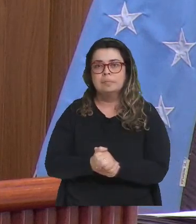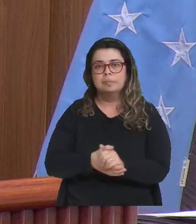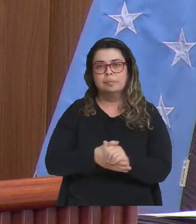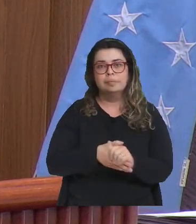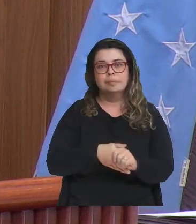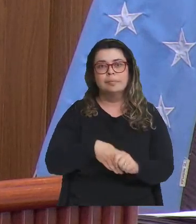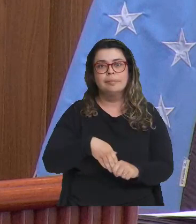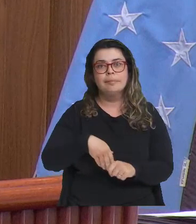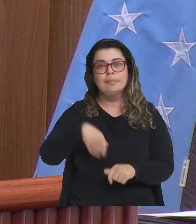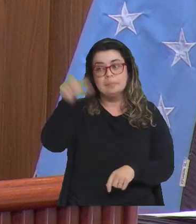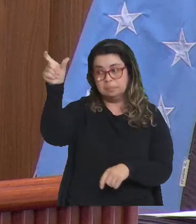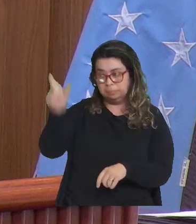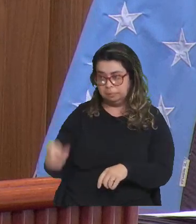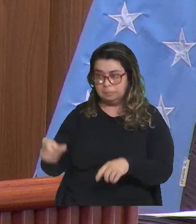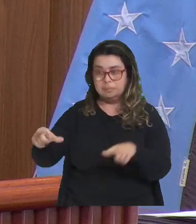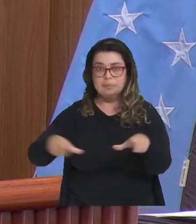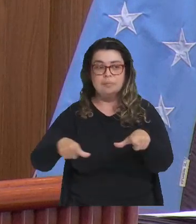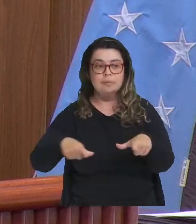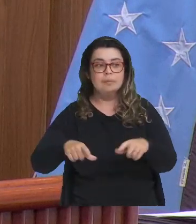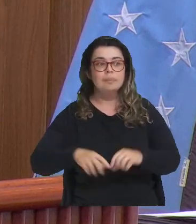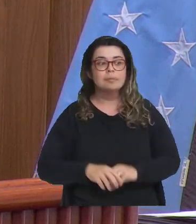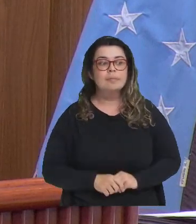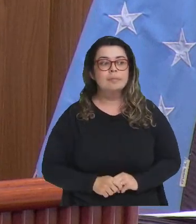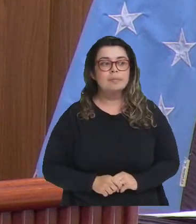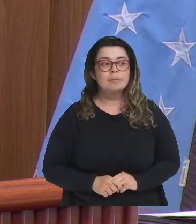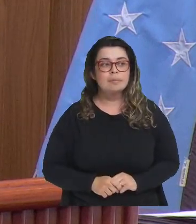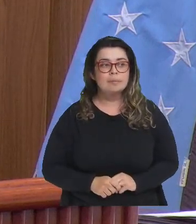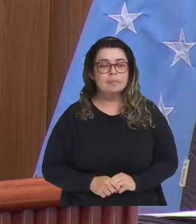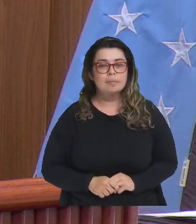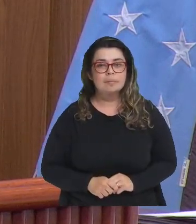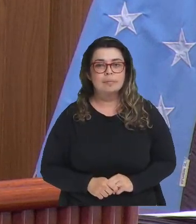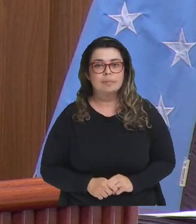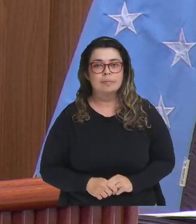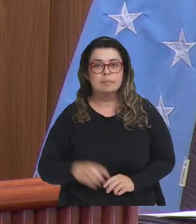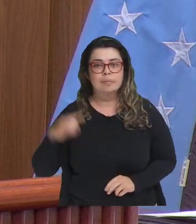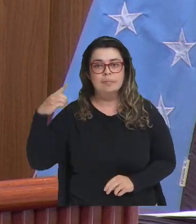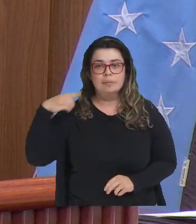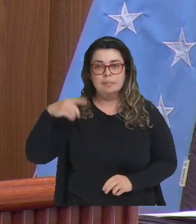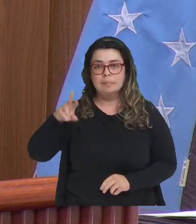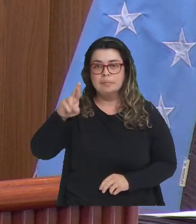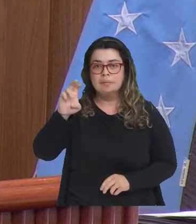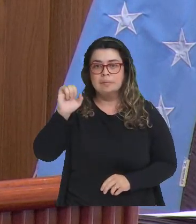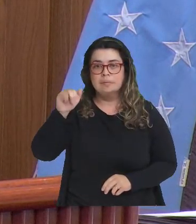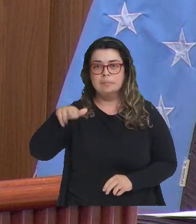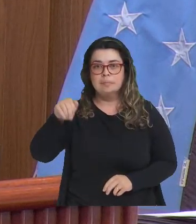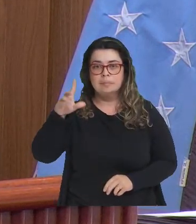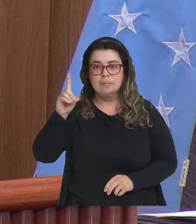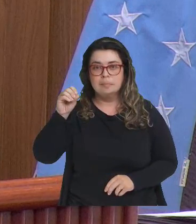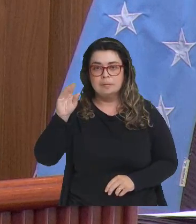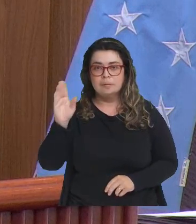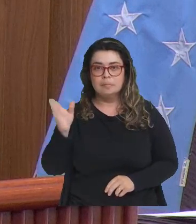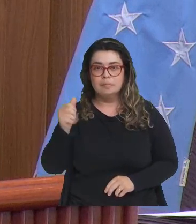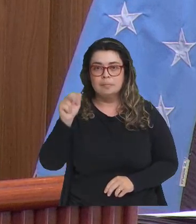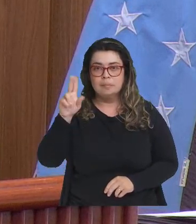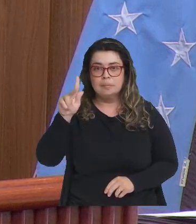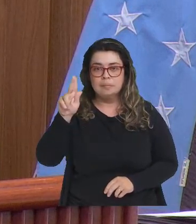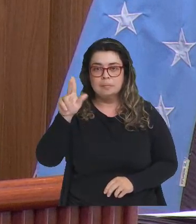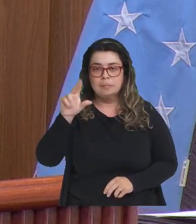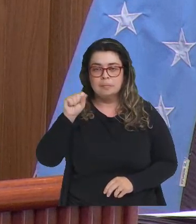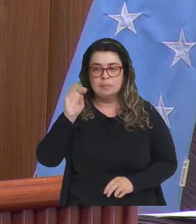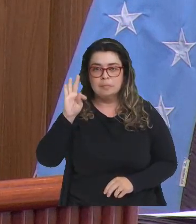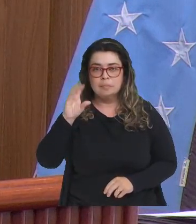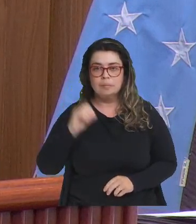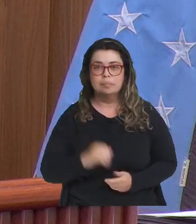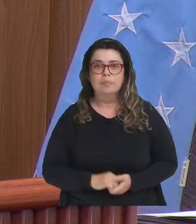é? No trabalho aqui, juntamente com o deputado Reinaldo Augusto e com o candidato a deputada Tânia Fruc, não